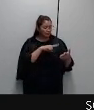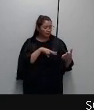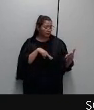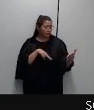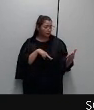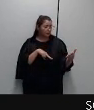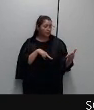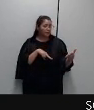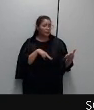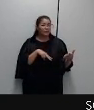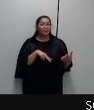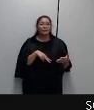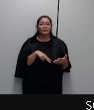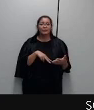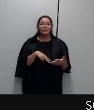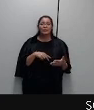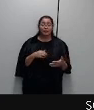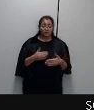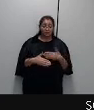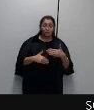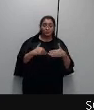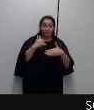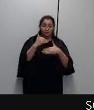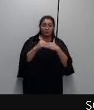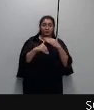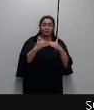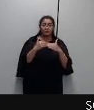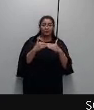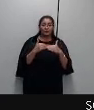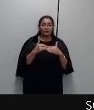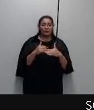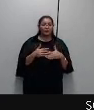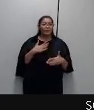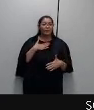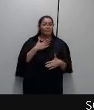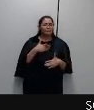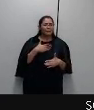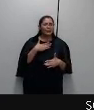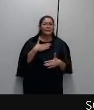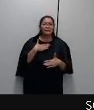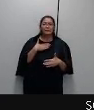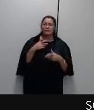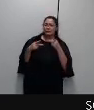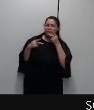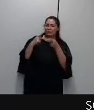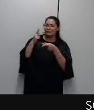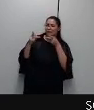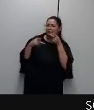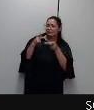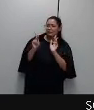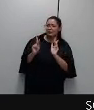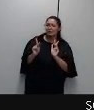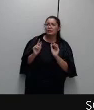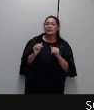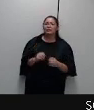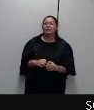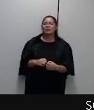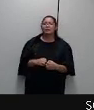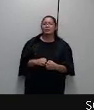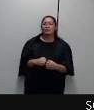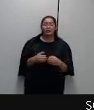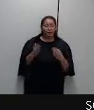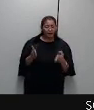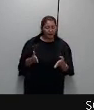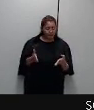foi por mal e foi para o maioria época mas a minha a ponderação seu presidente colegas É porque eu aqui se trata